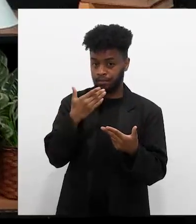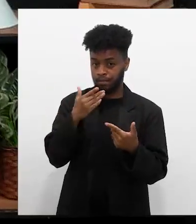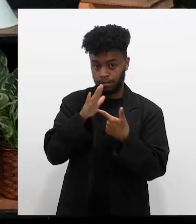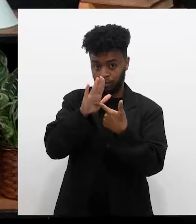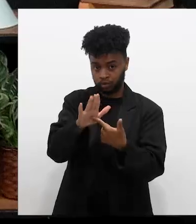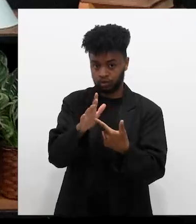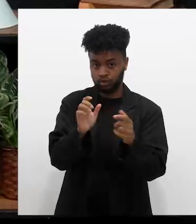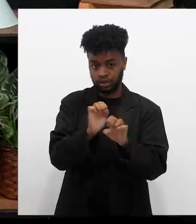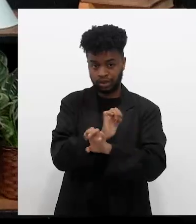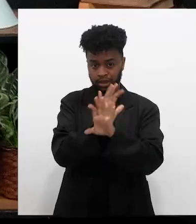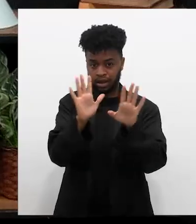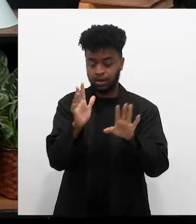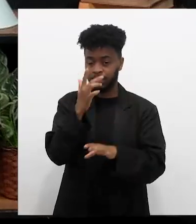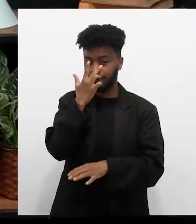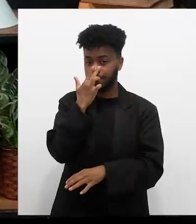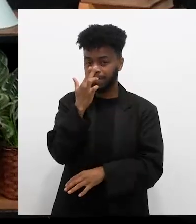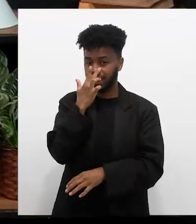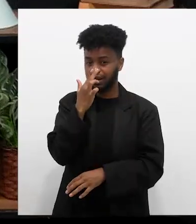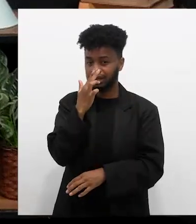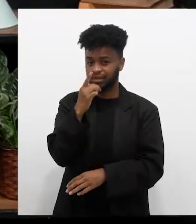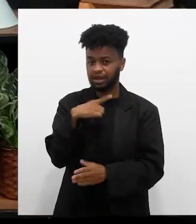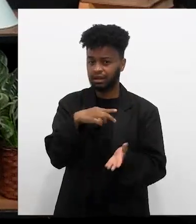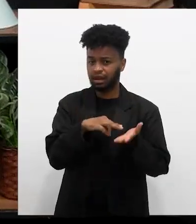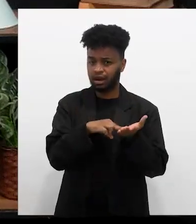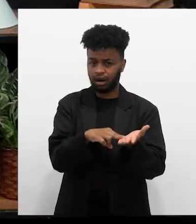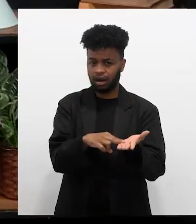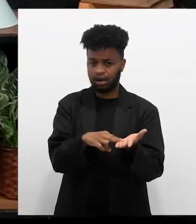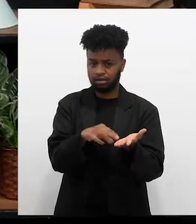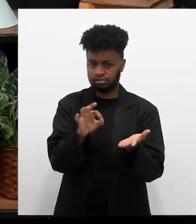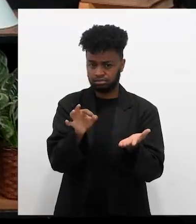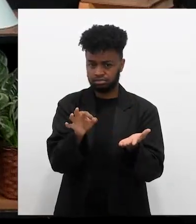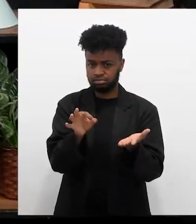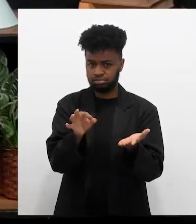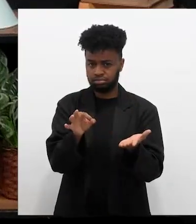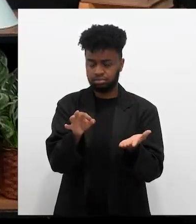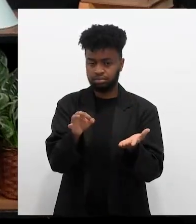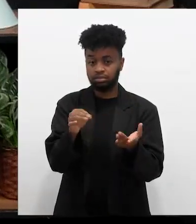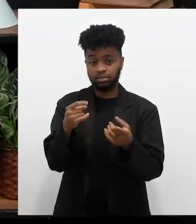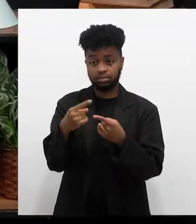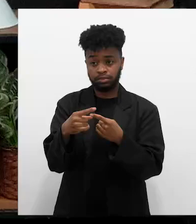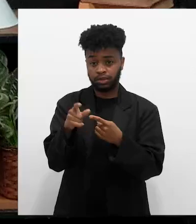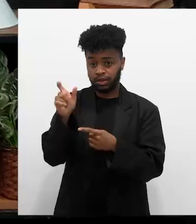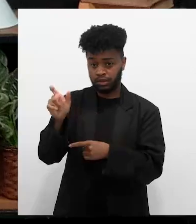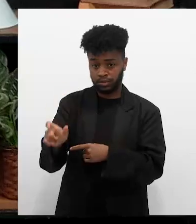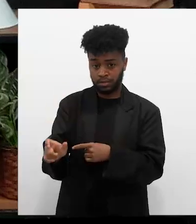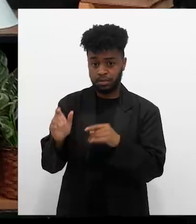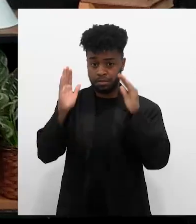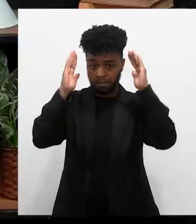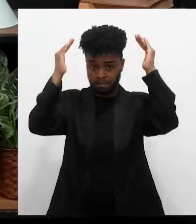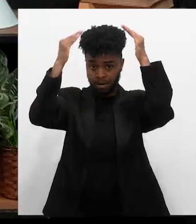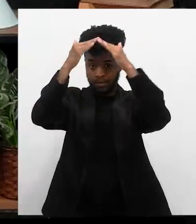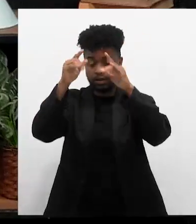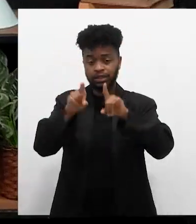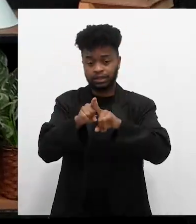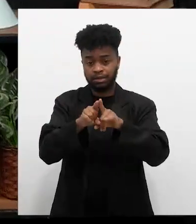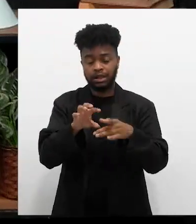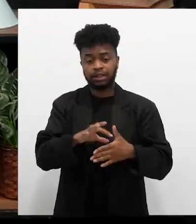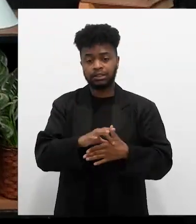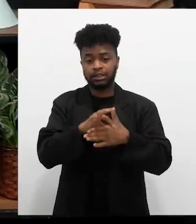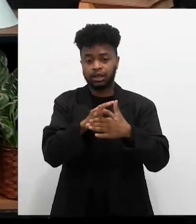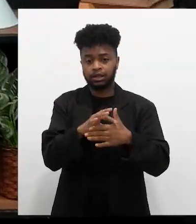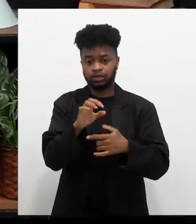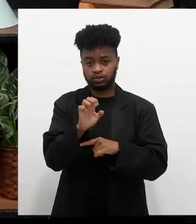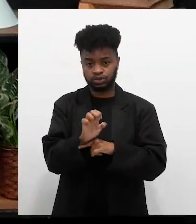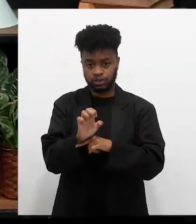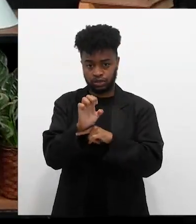muito clara, e me parece um telegrama, é que, além de ser Papa, ele é